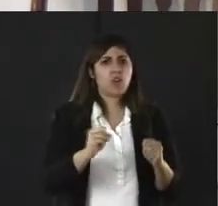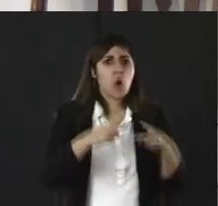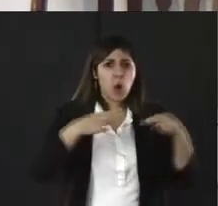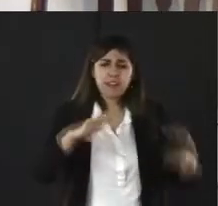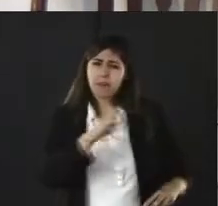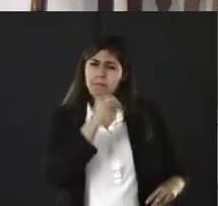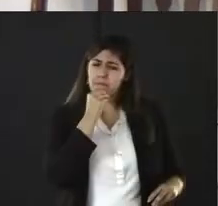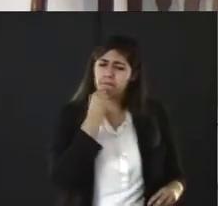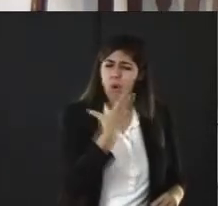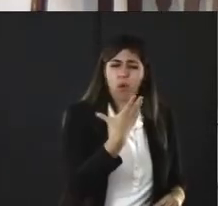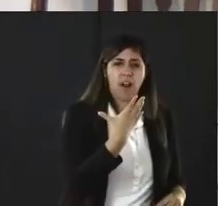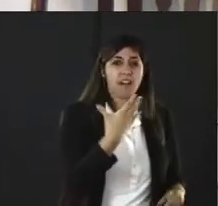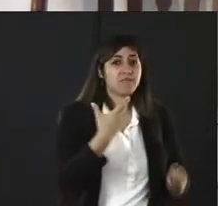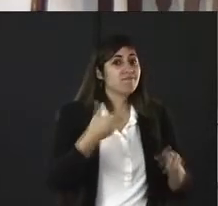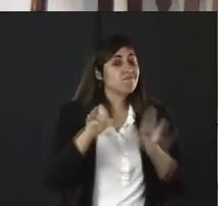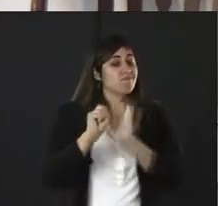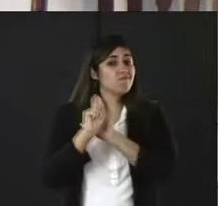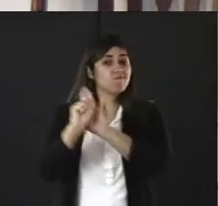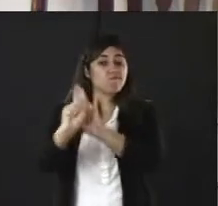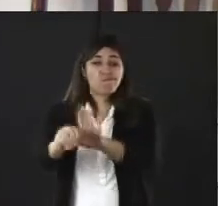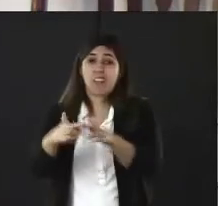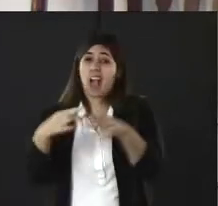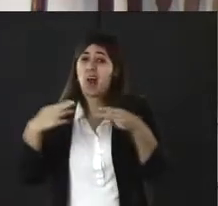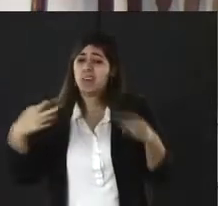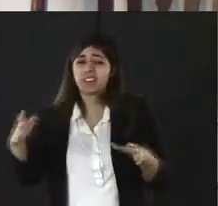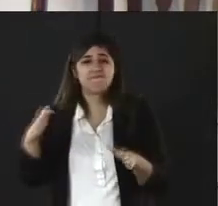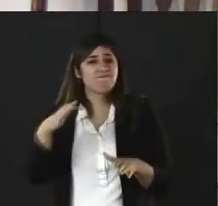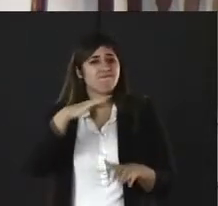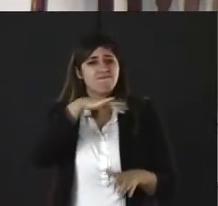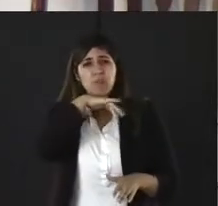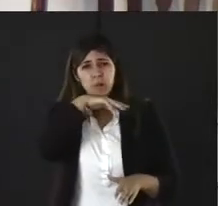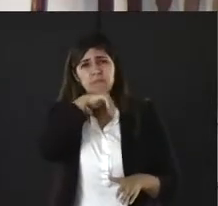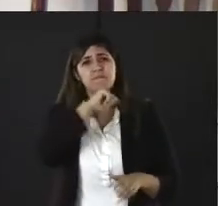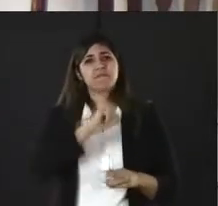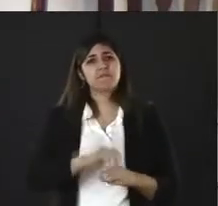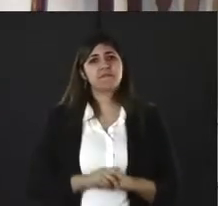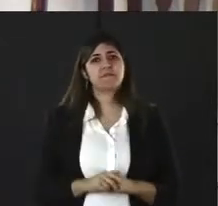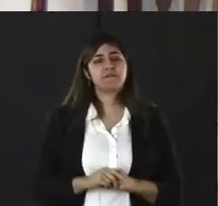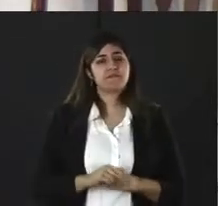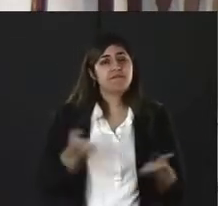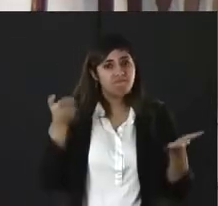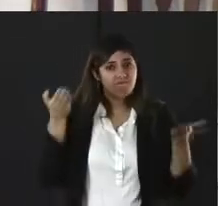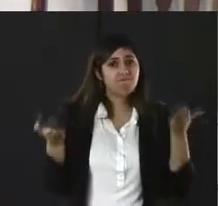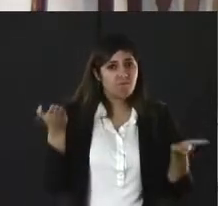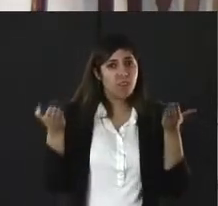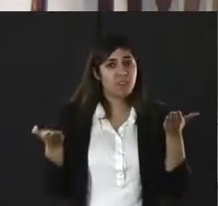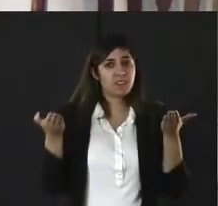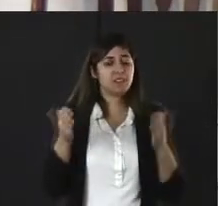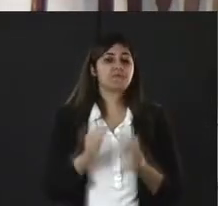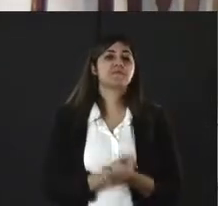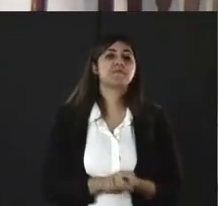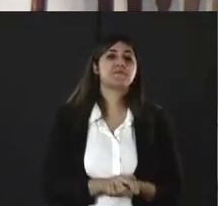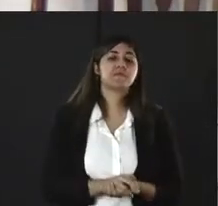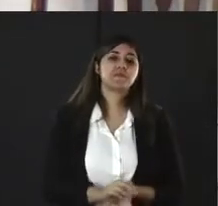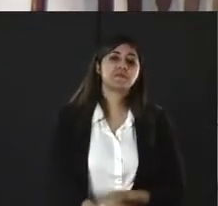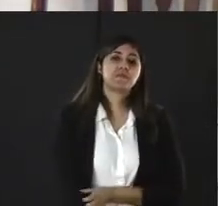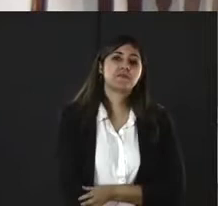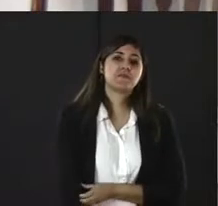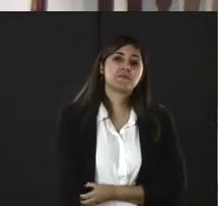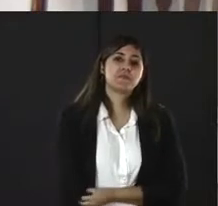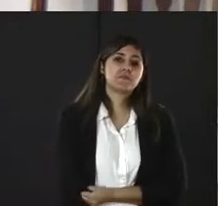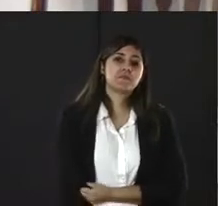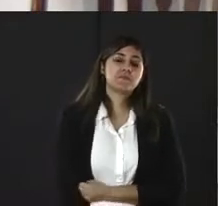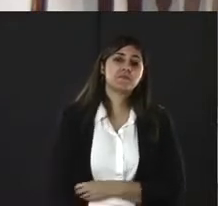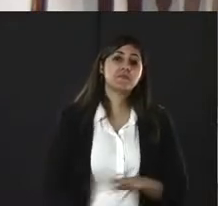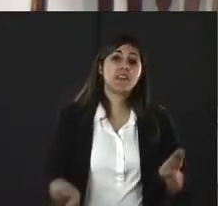coisa muito boa como para coisa muito ruim oi e me sentido eu aproveito também a situação dos